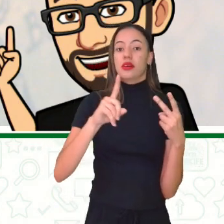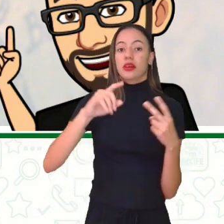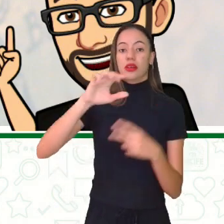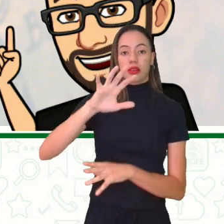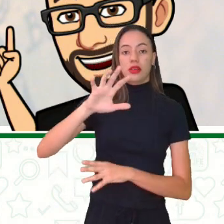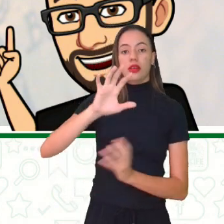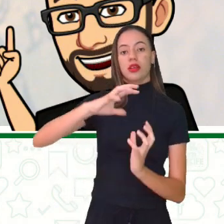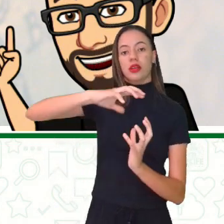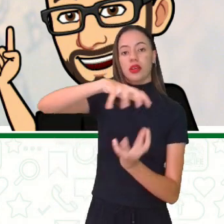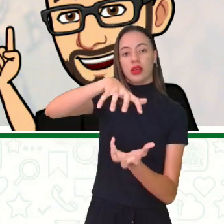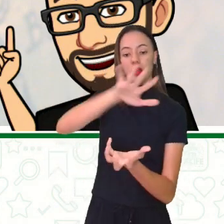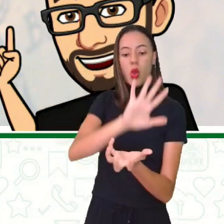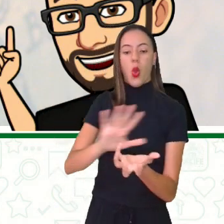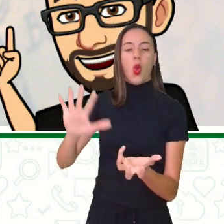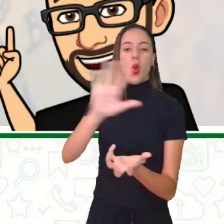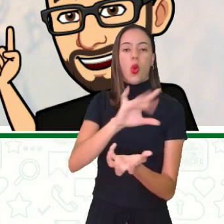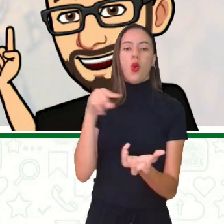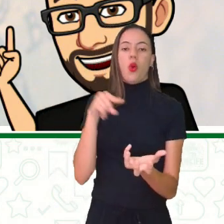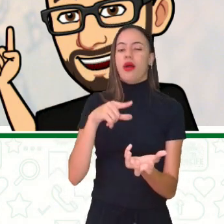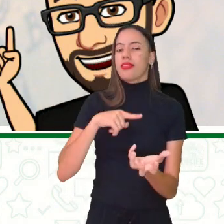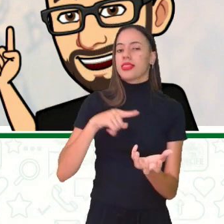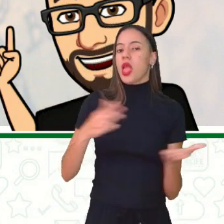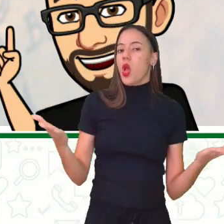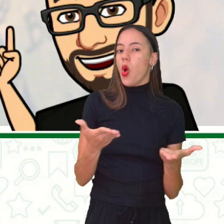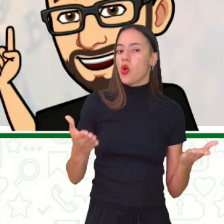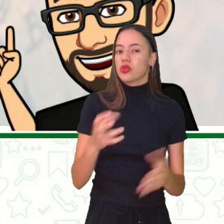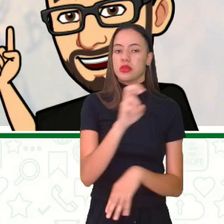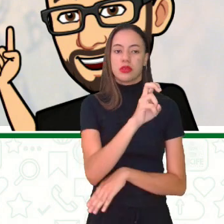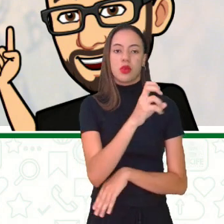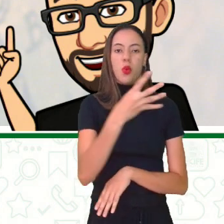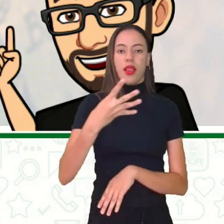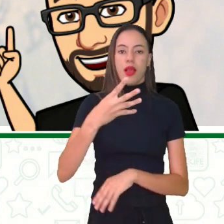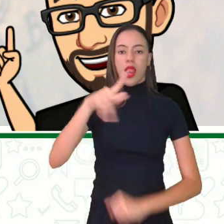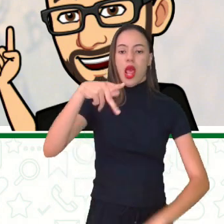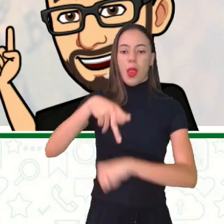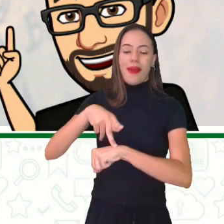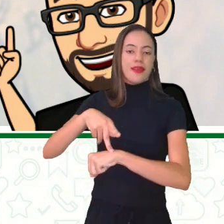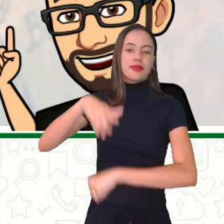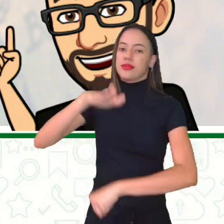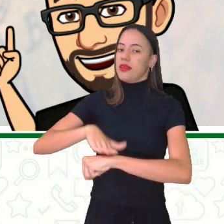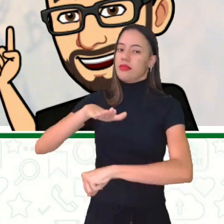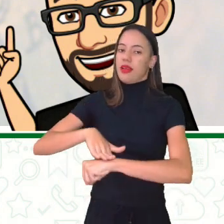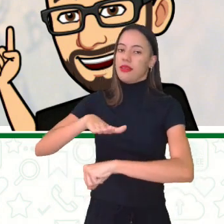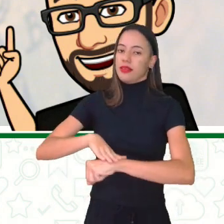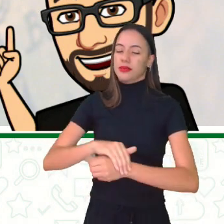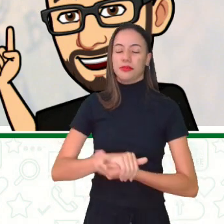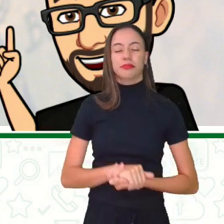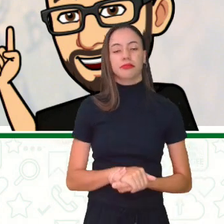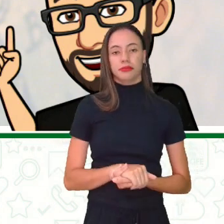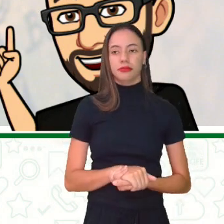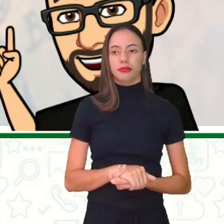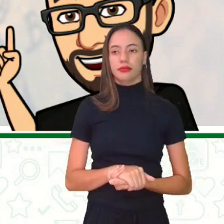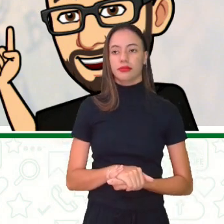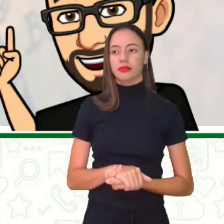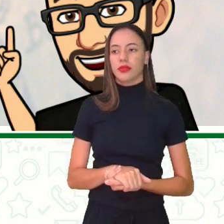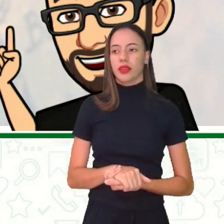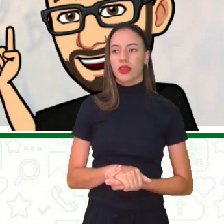continente possui hoje 54 países independentes, né? Então nós temos